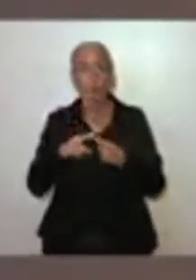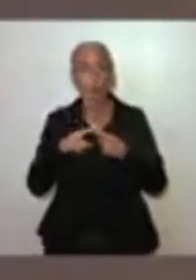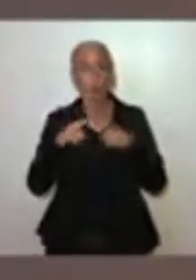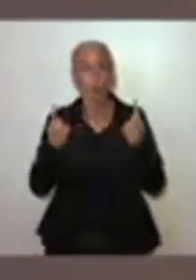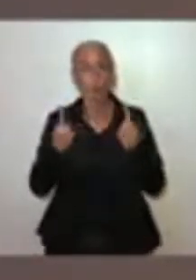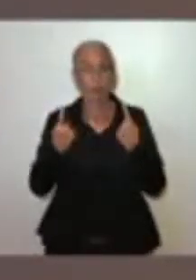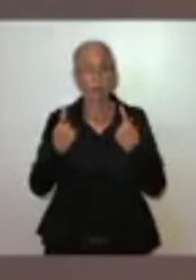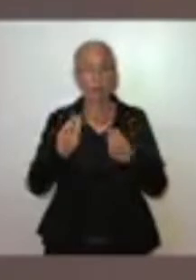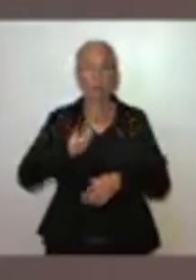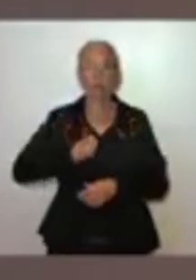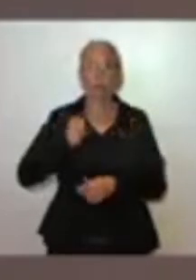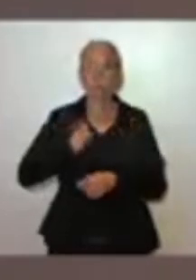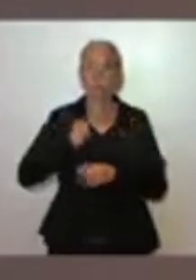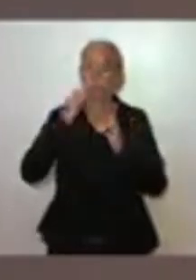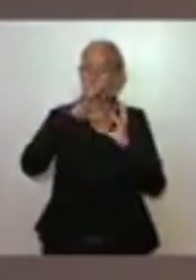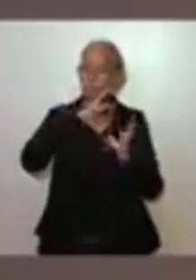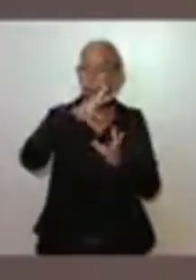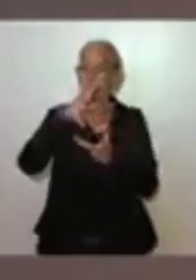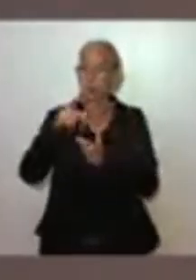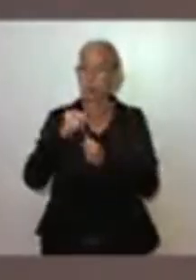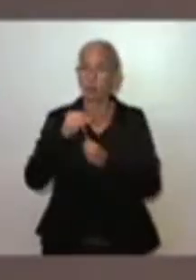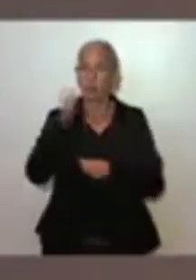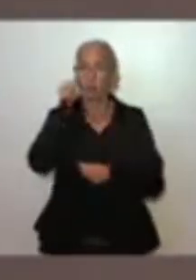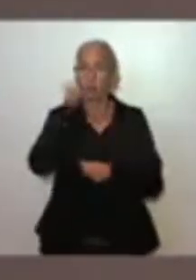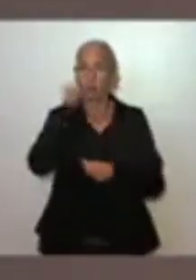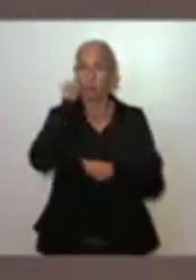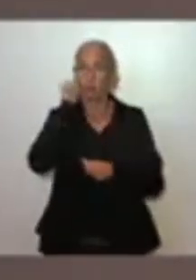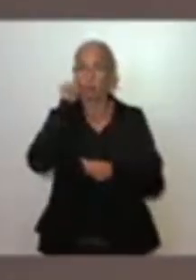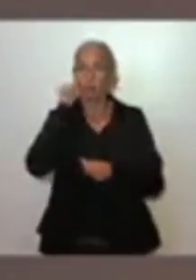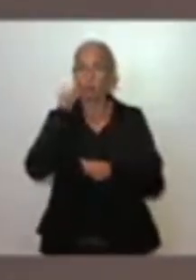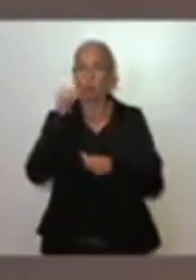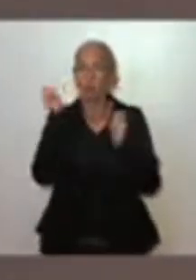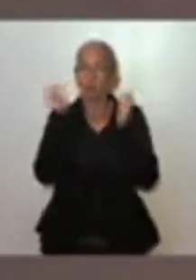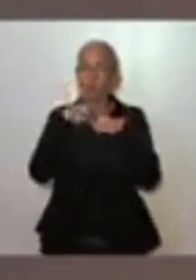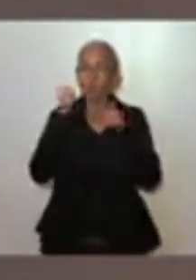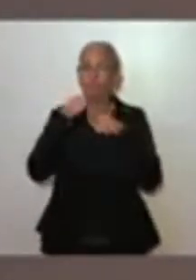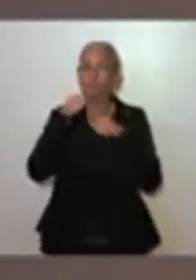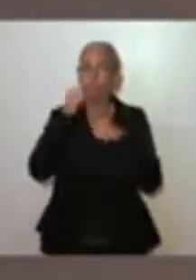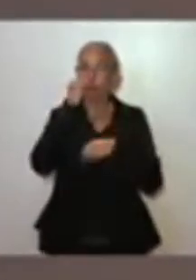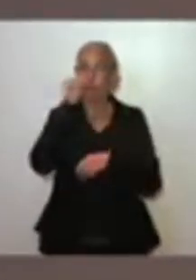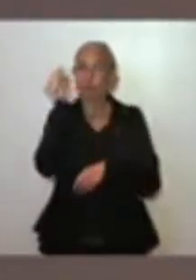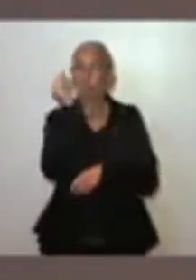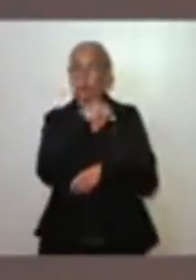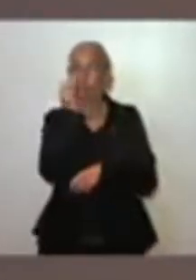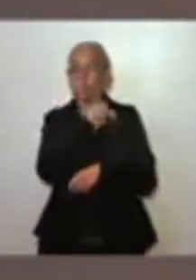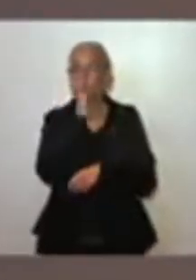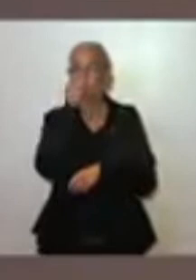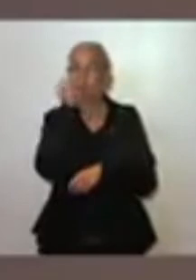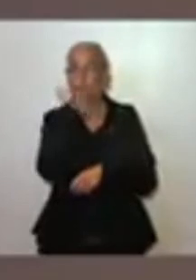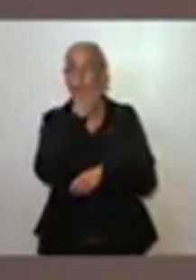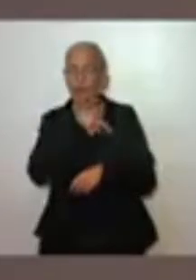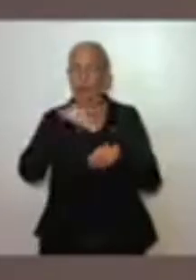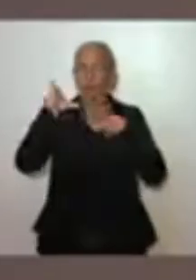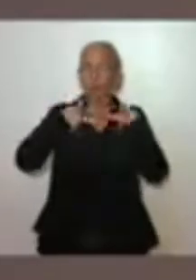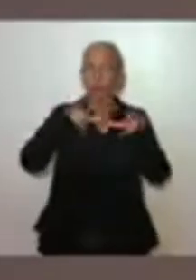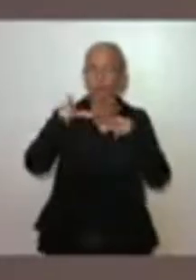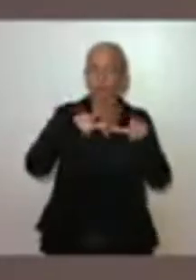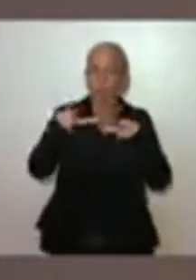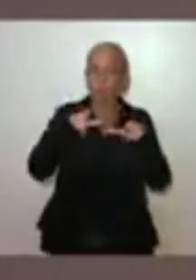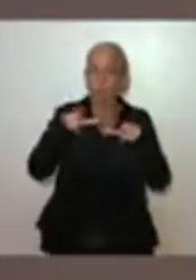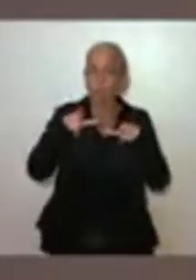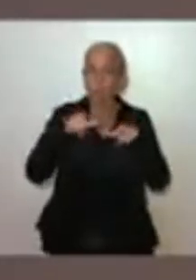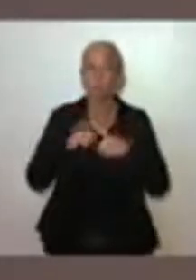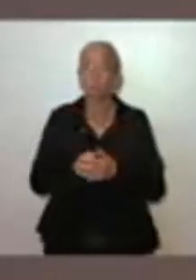quem vive neste mundo sábio que as mulheres ainda enfrentam muitas discriminações no mercado de